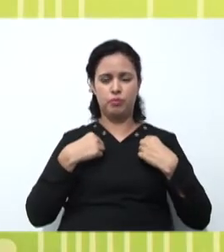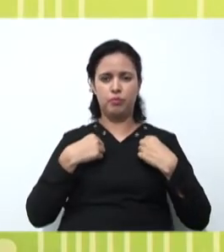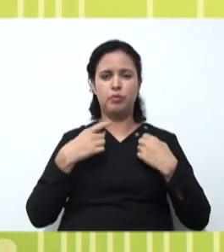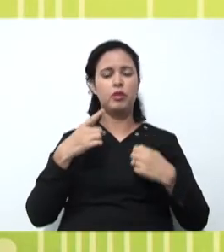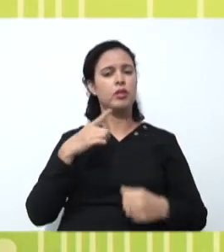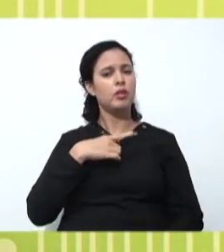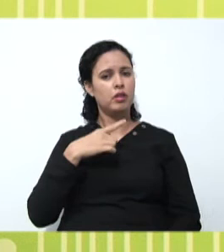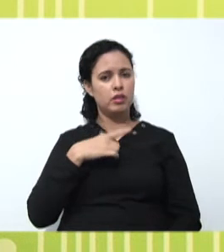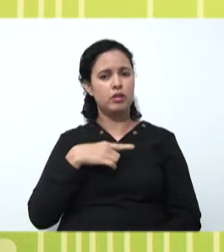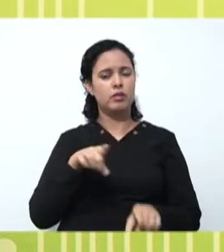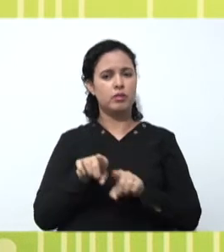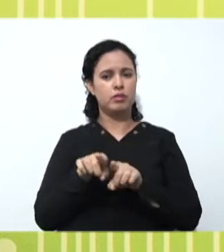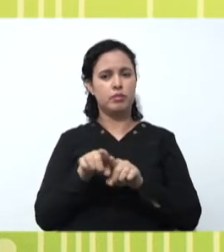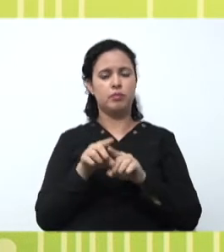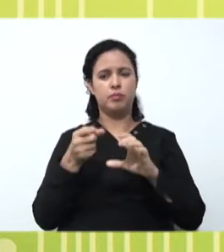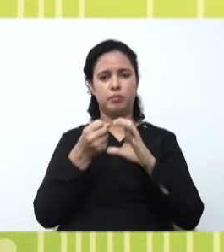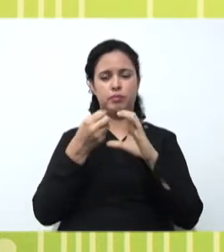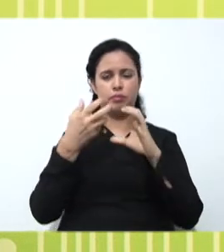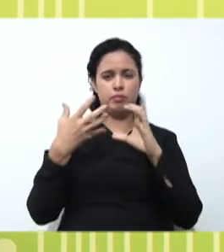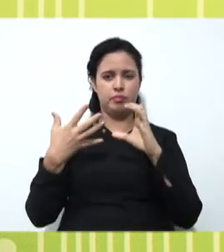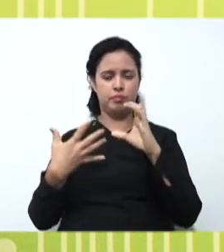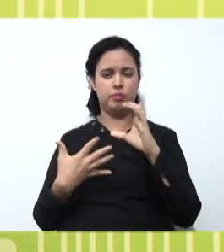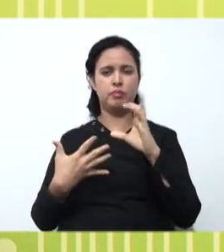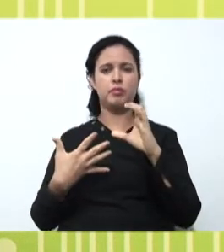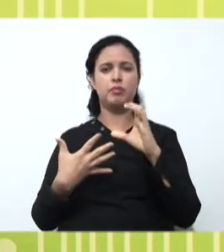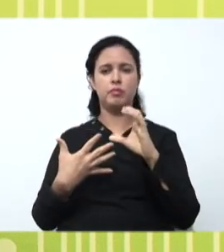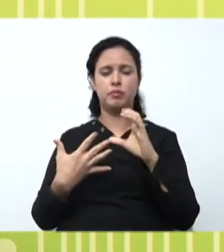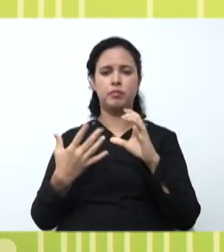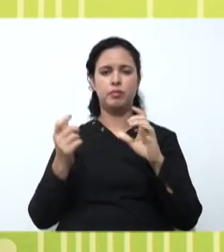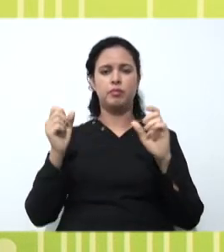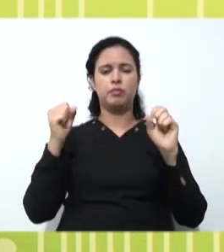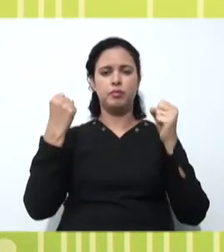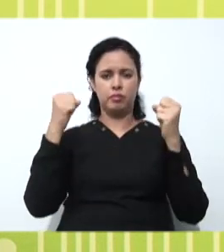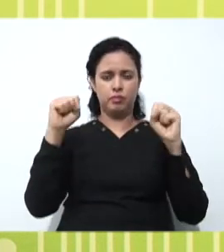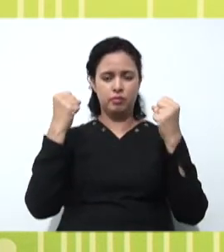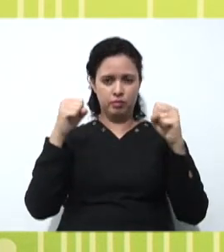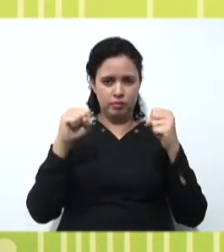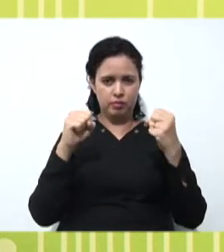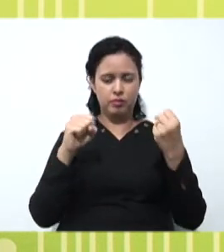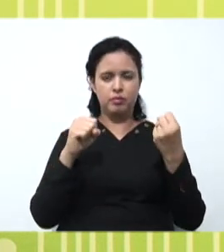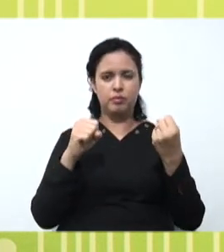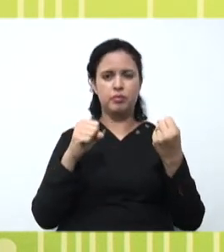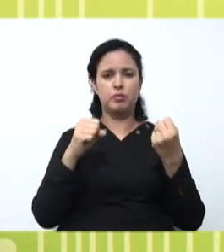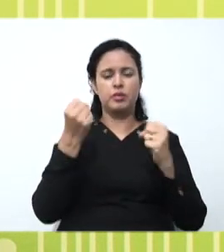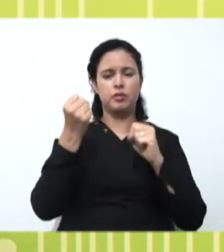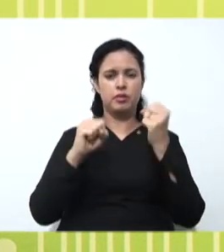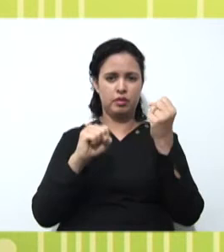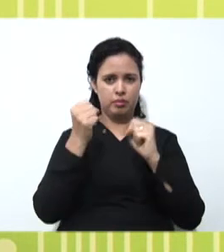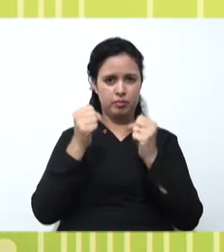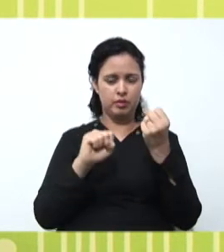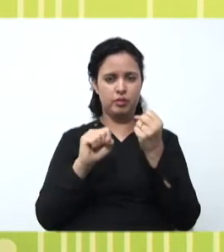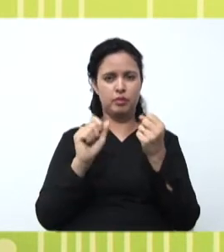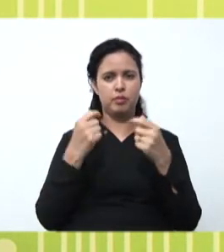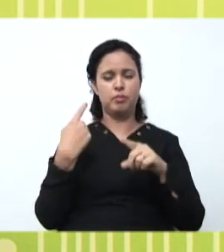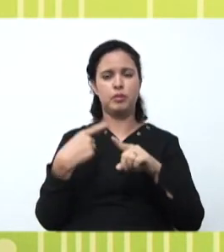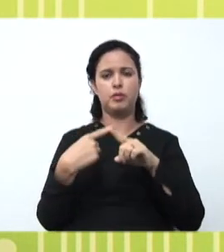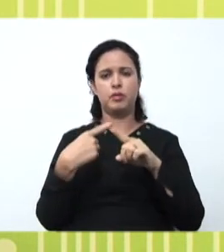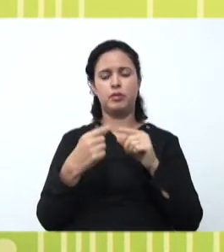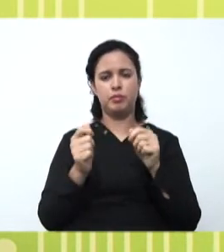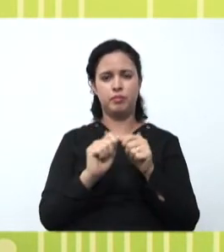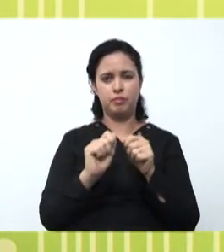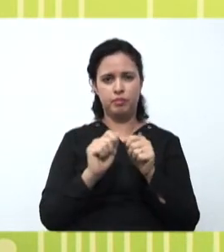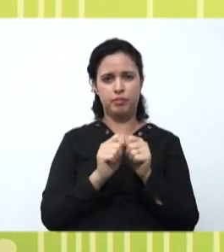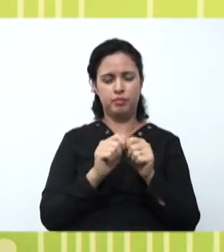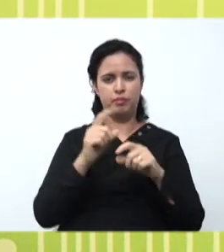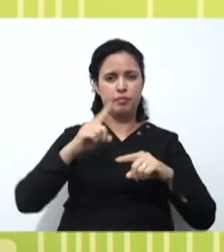de fábrica também, né? Então ela tá construindo um produto. Então ela pode ser considerada industrial /